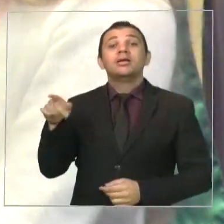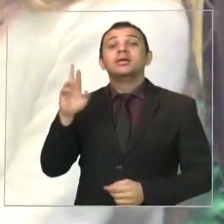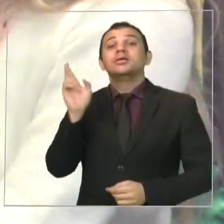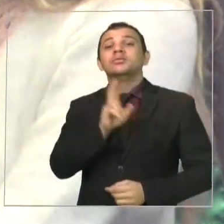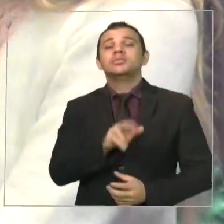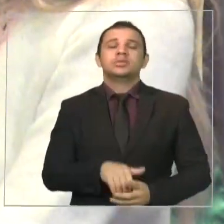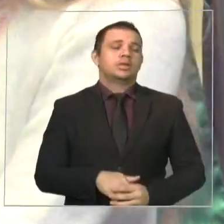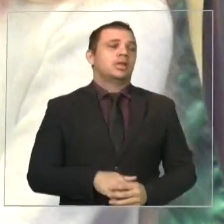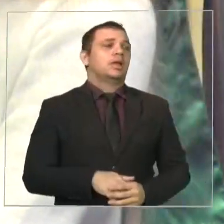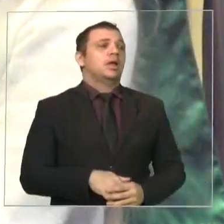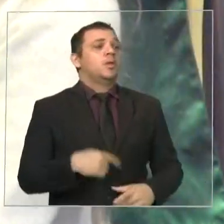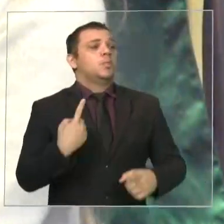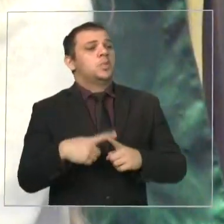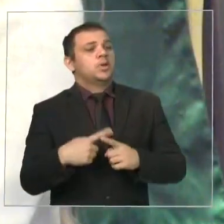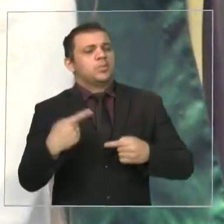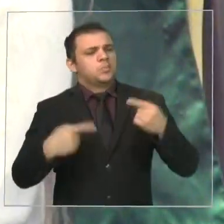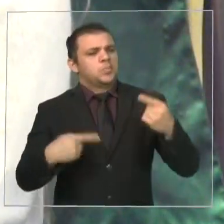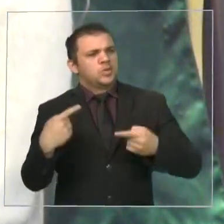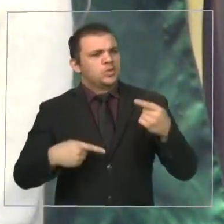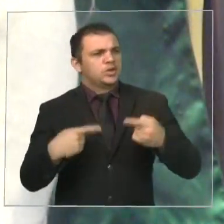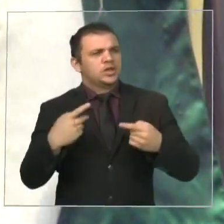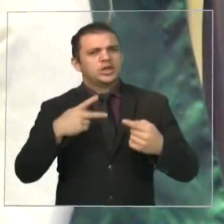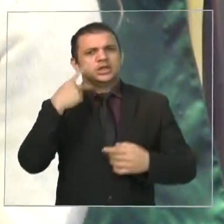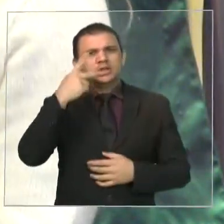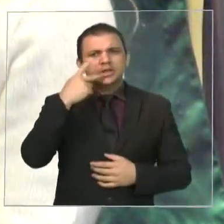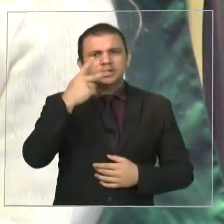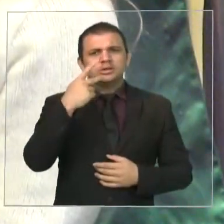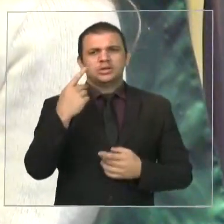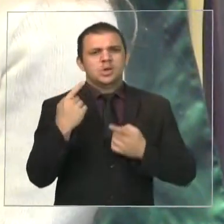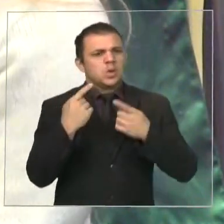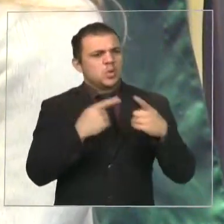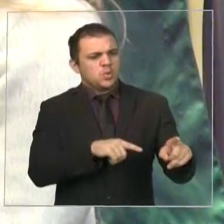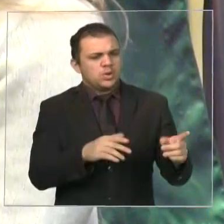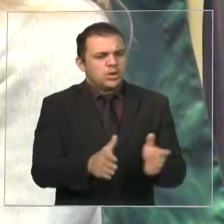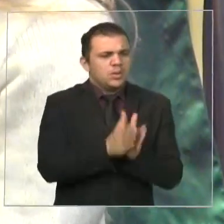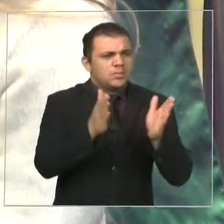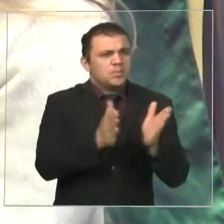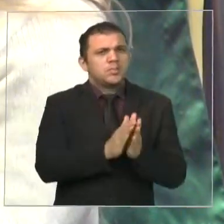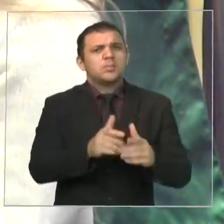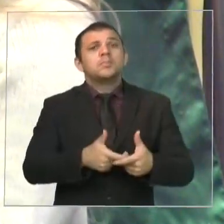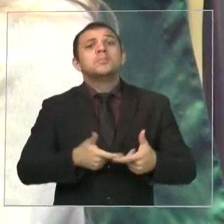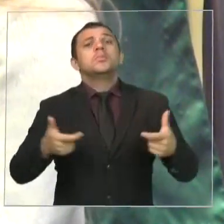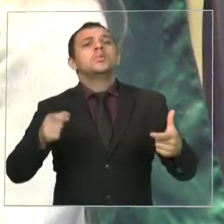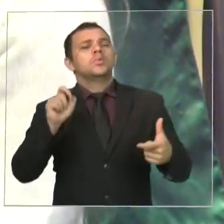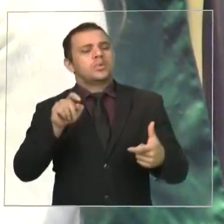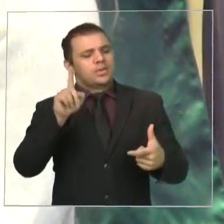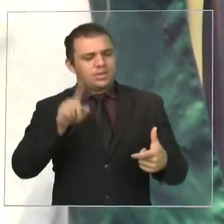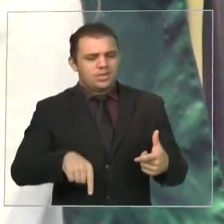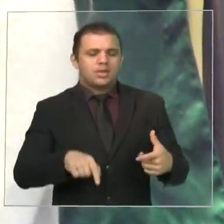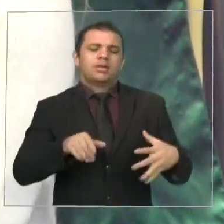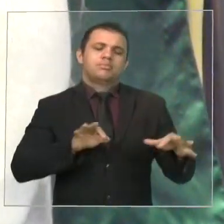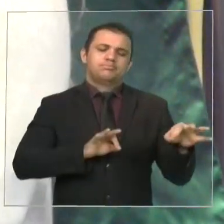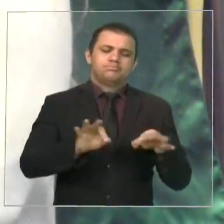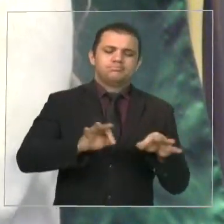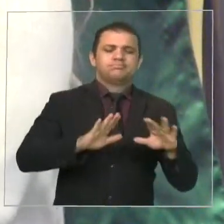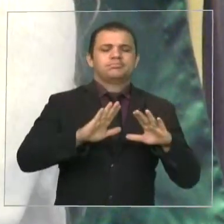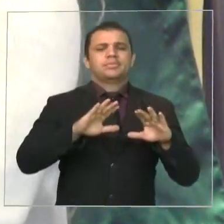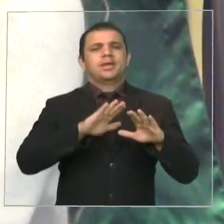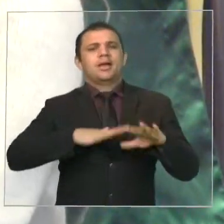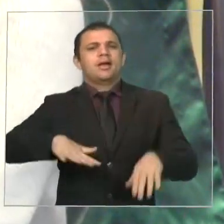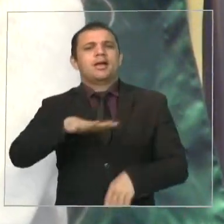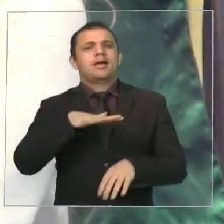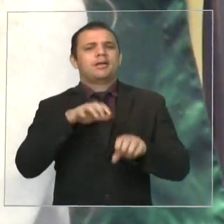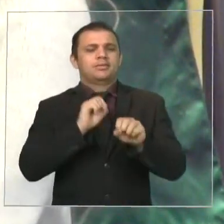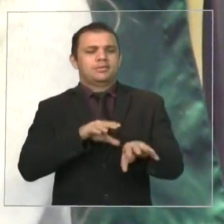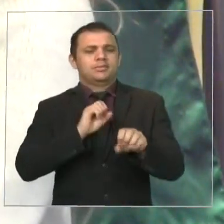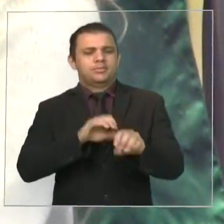de combate à pobreza no Maranhão é a educação, que ele está fazendo isso e aquilo,